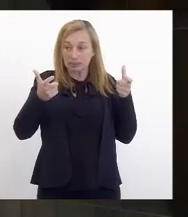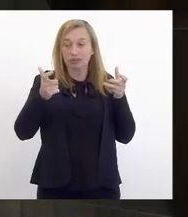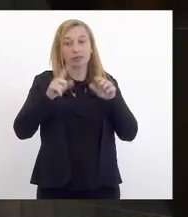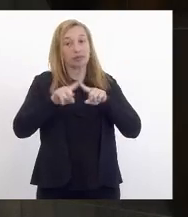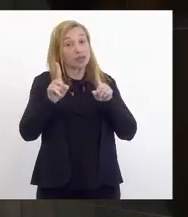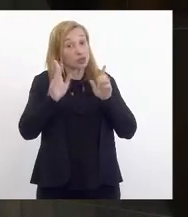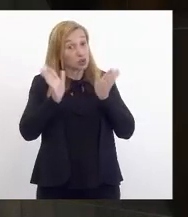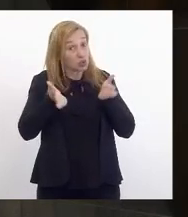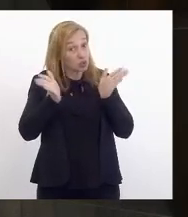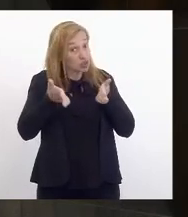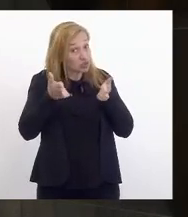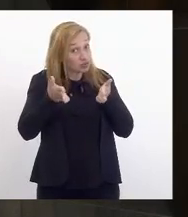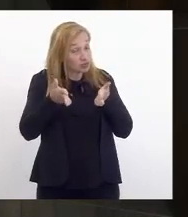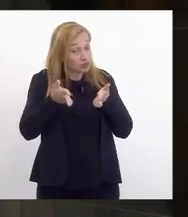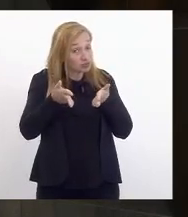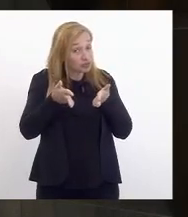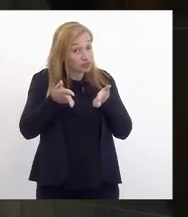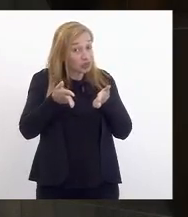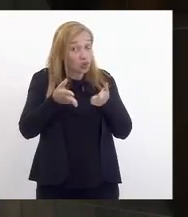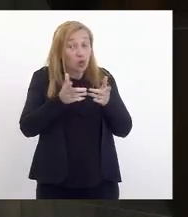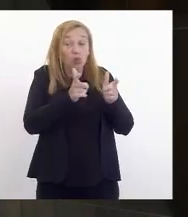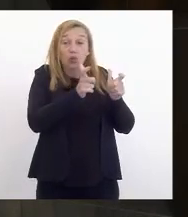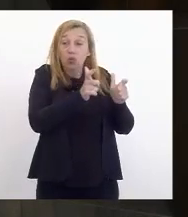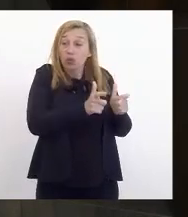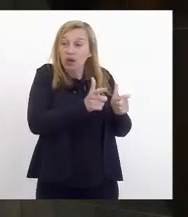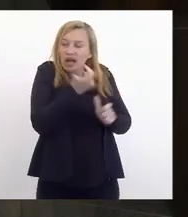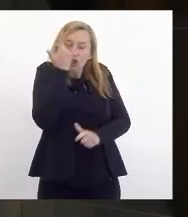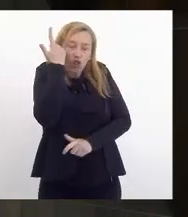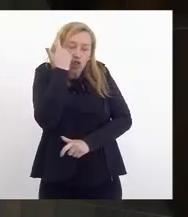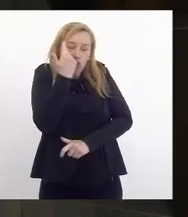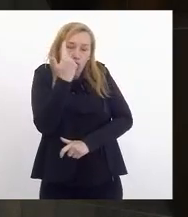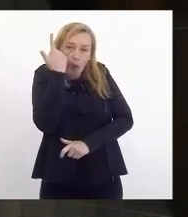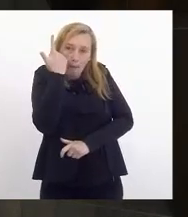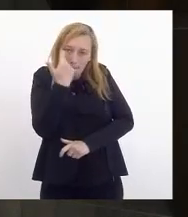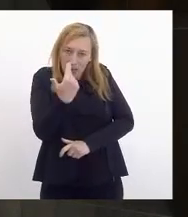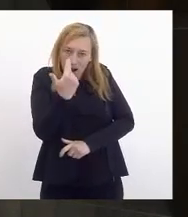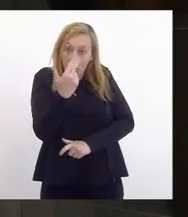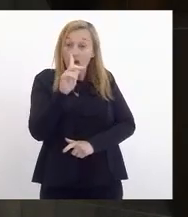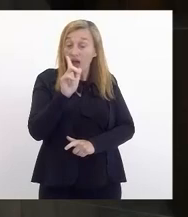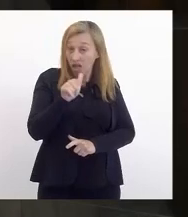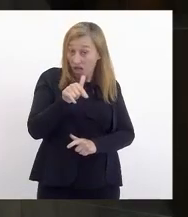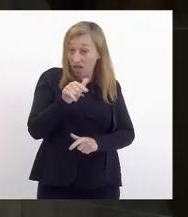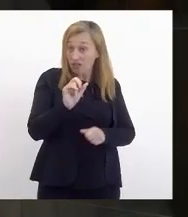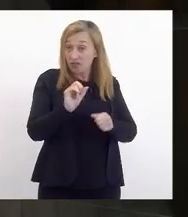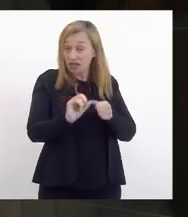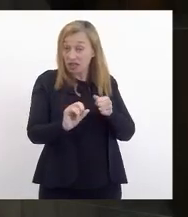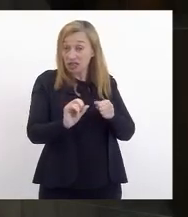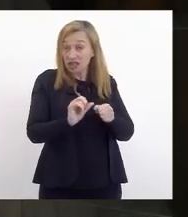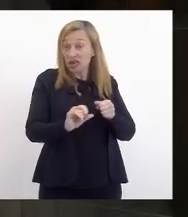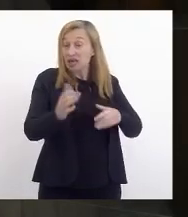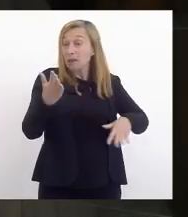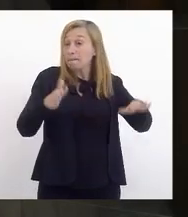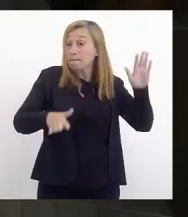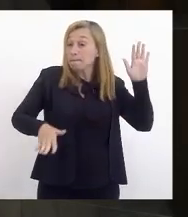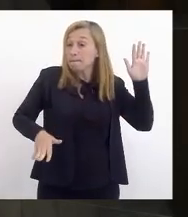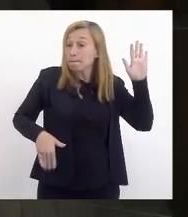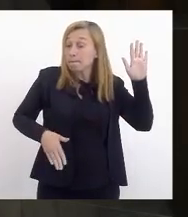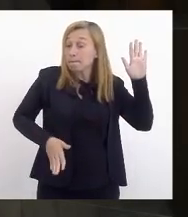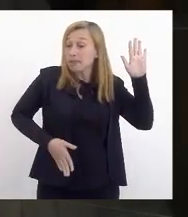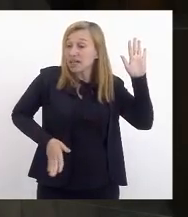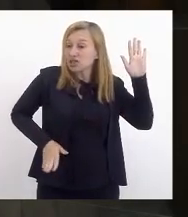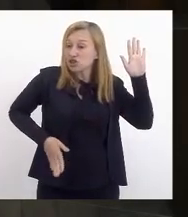hoje, o lugar comum é fazer com que bandido